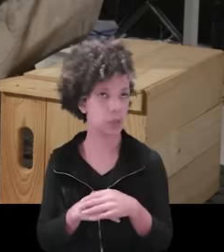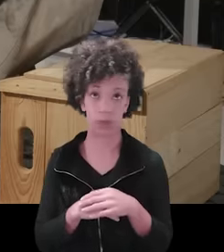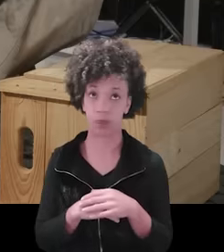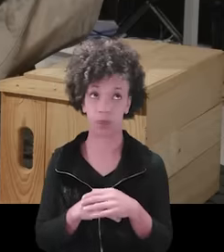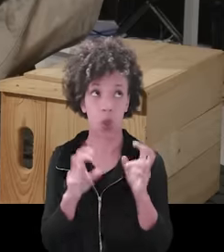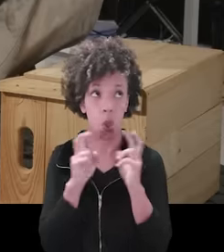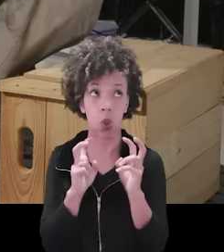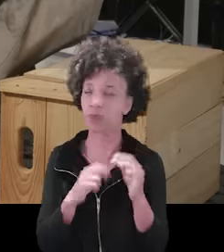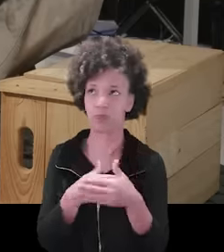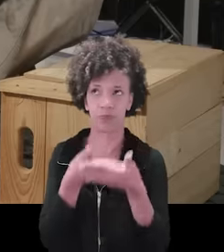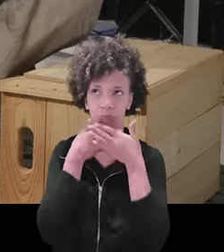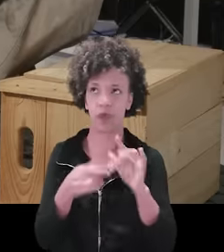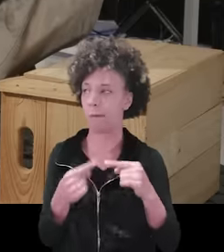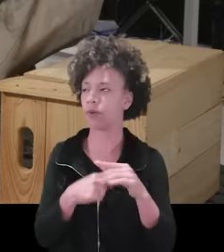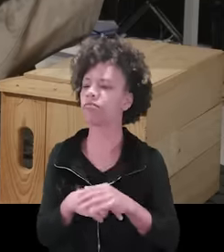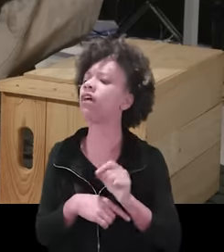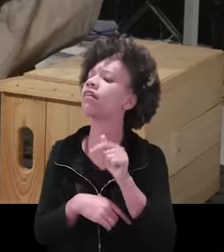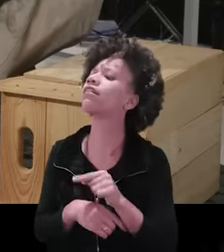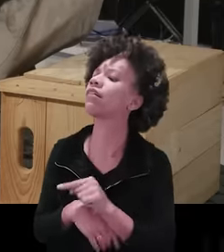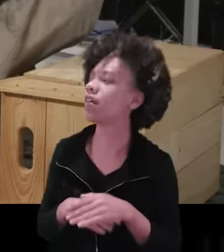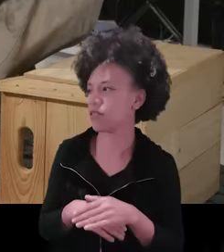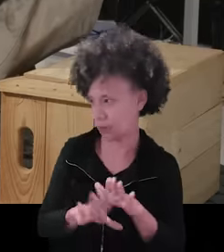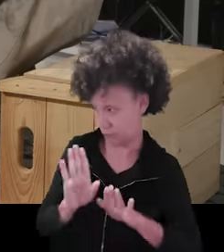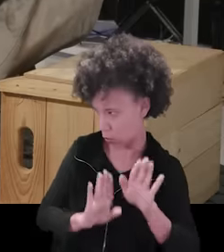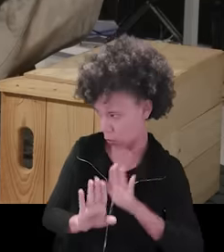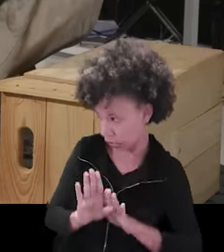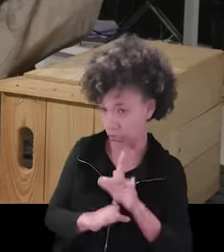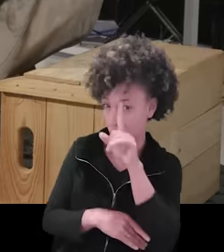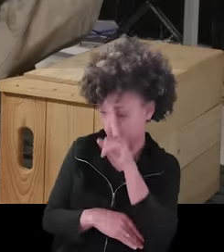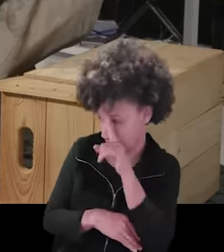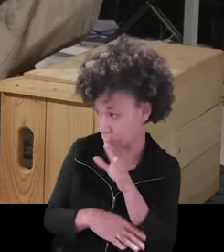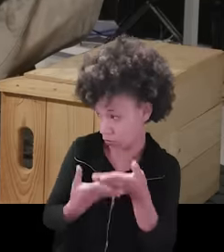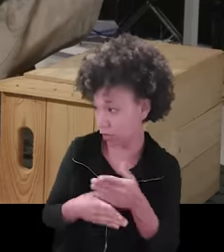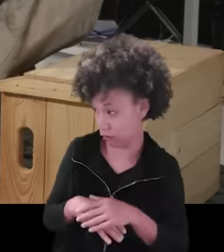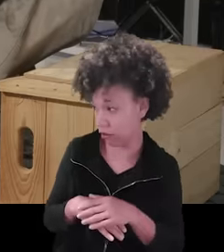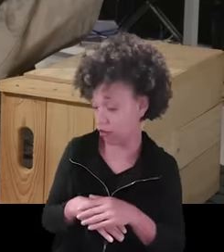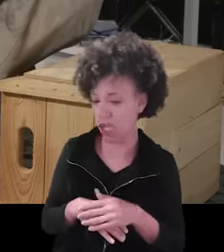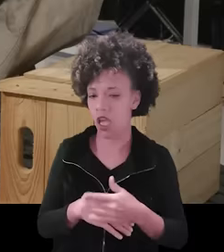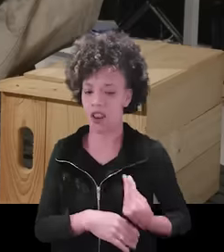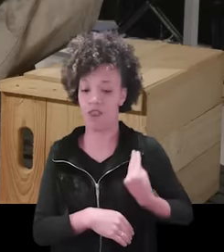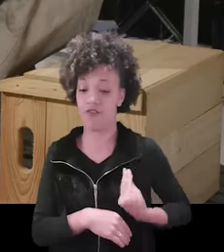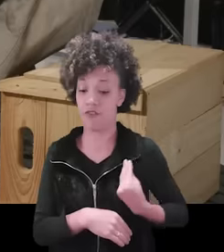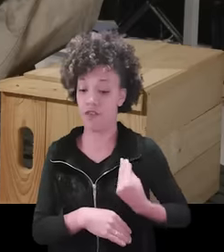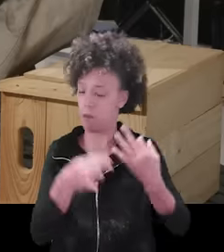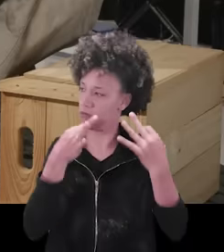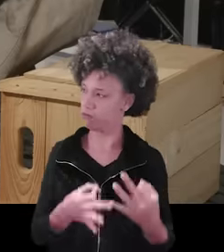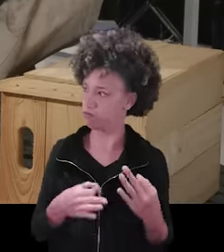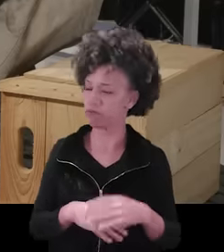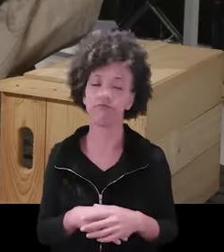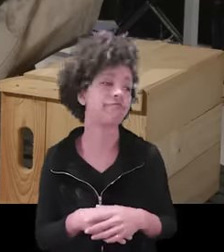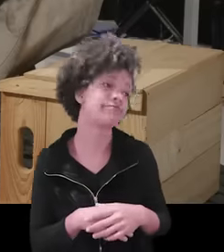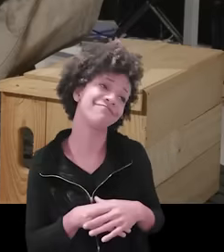não grita ele quer que tamo junto grita porque ele sabe quem é esse cara aqui é meio brasileiro que é ilegal e ele é o brasileiro mais